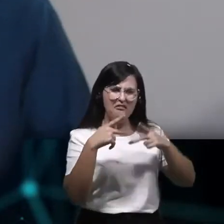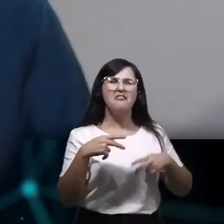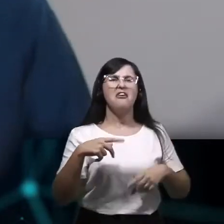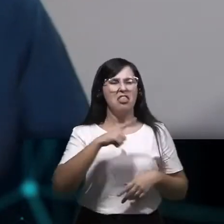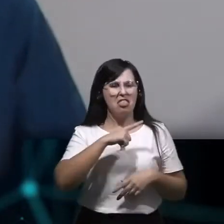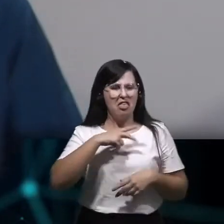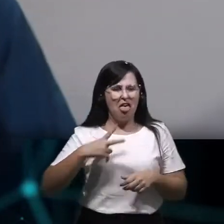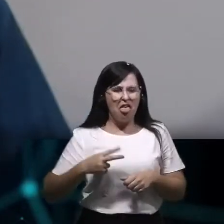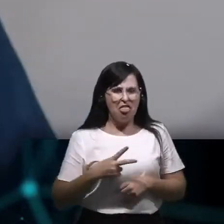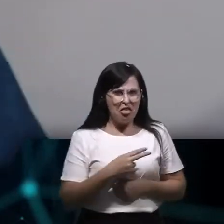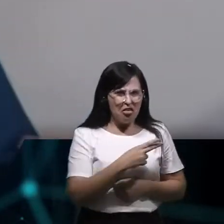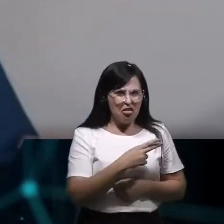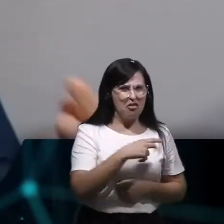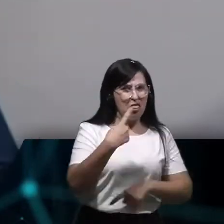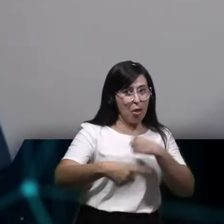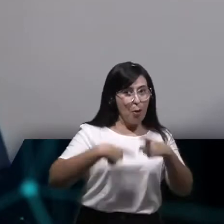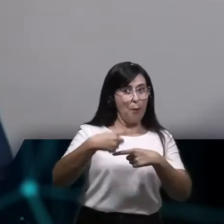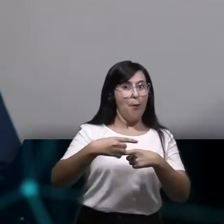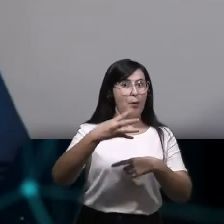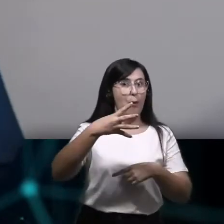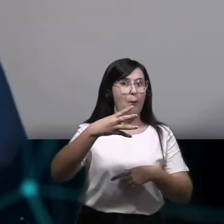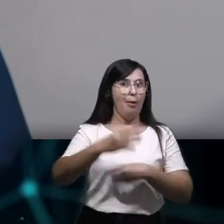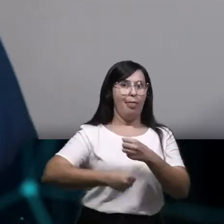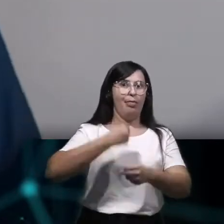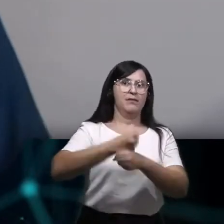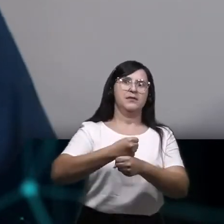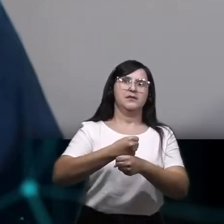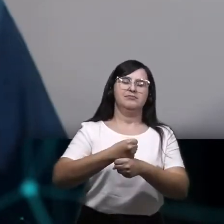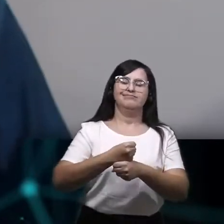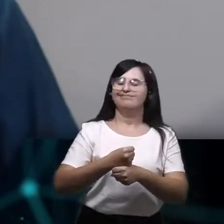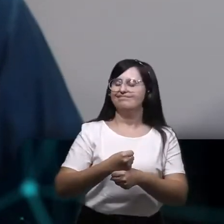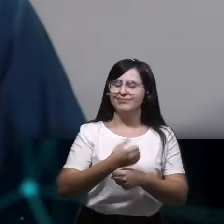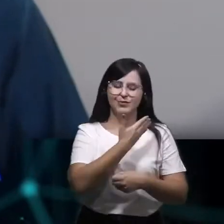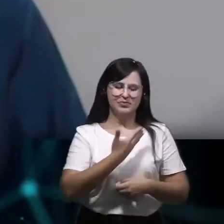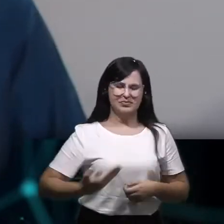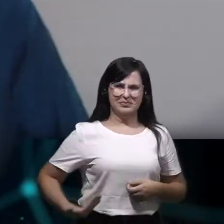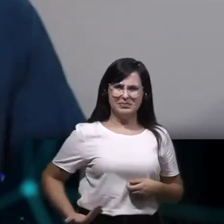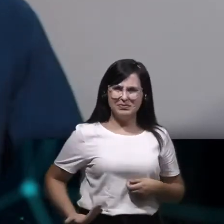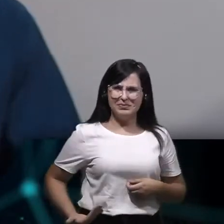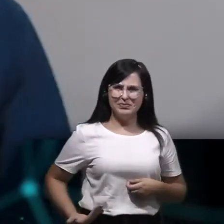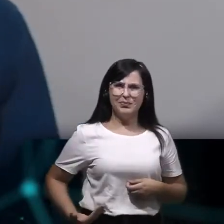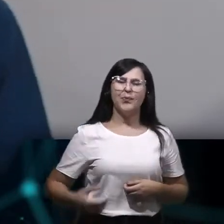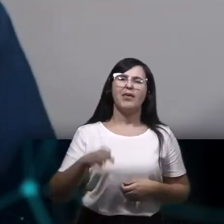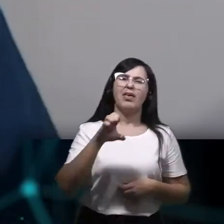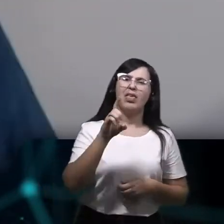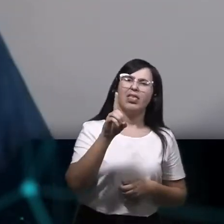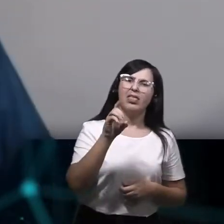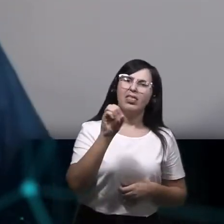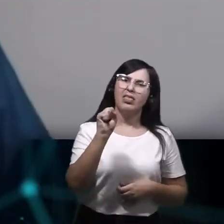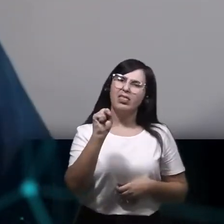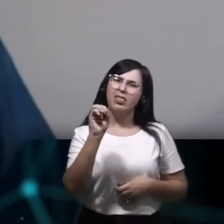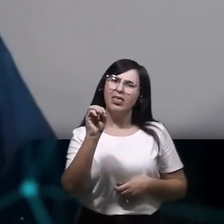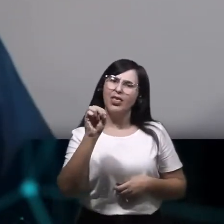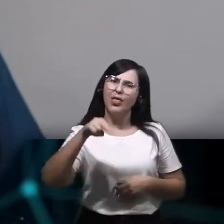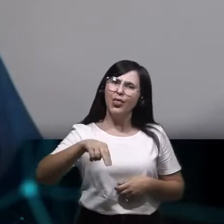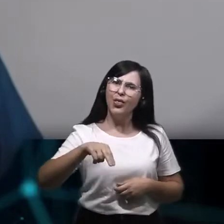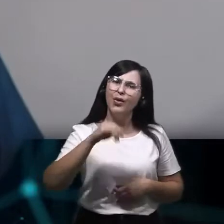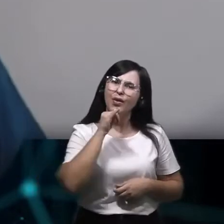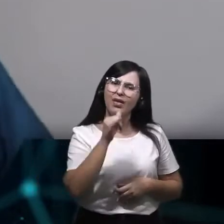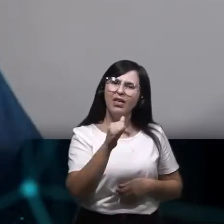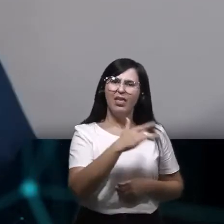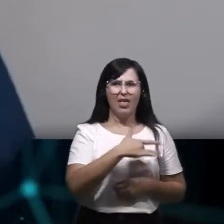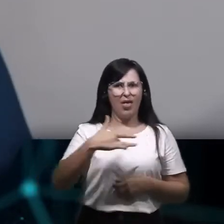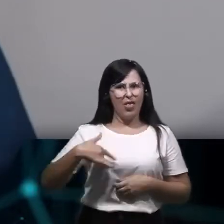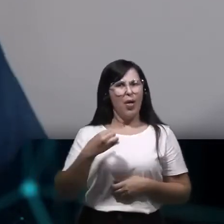quase 4 anos de governo, é que vai começar a fazer a primeira cirurgia. Dr. Edson, ele fala que a saúde está em boas